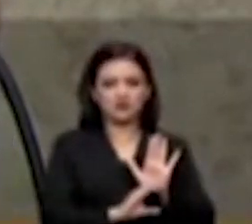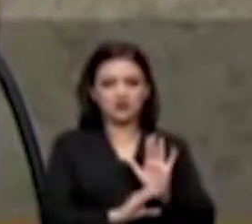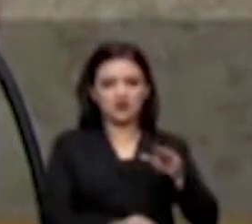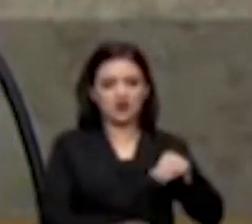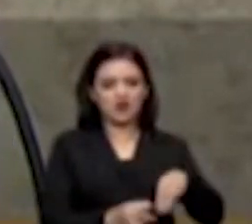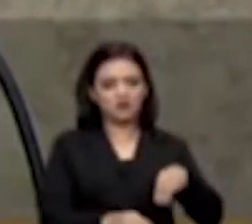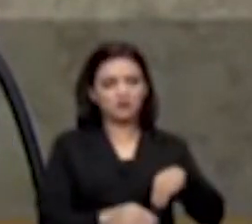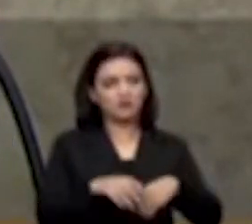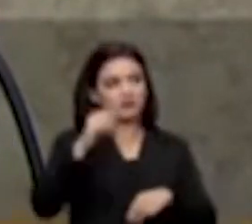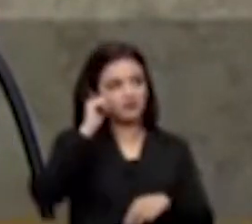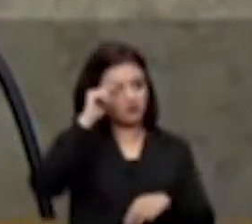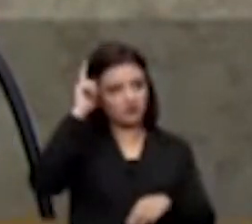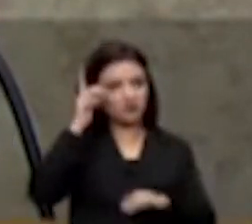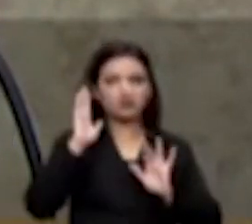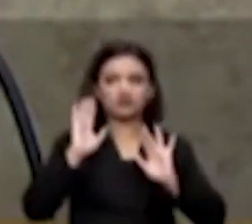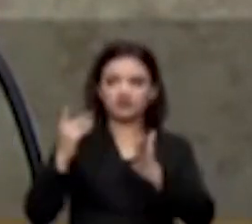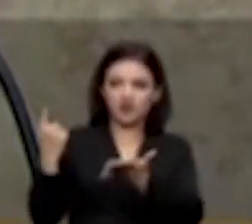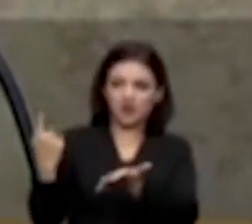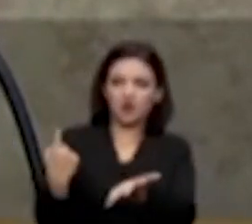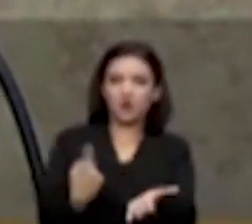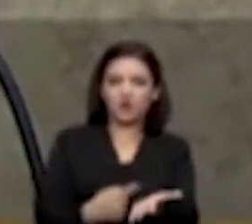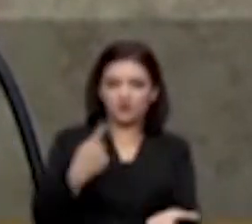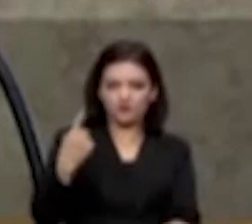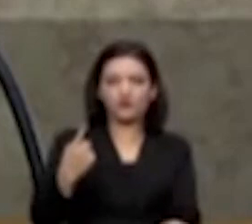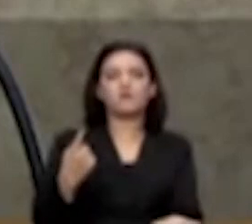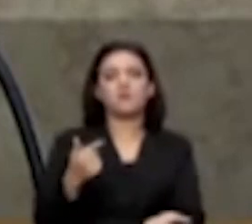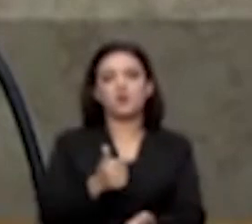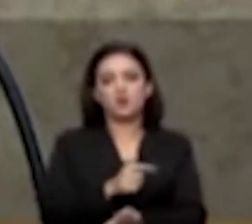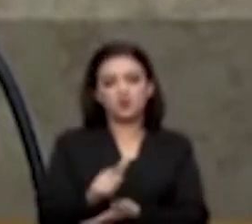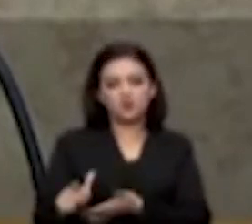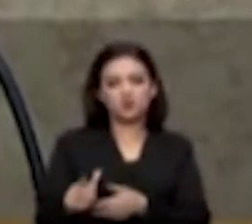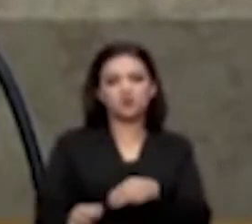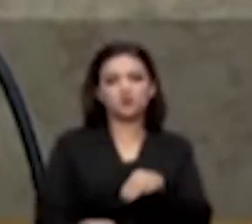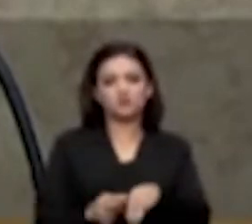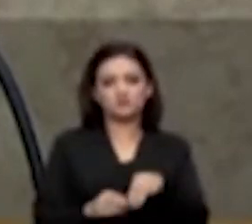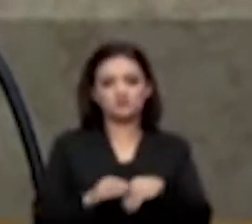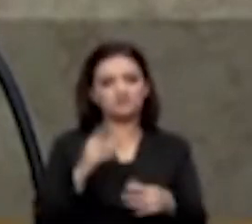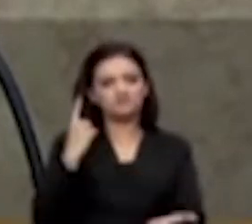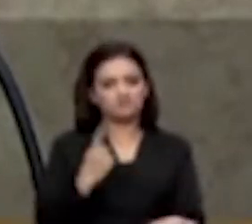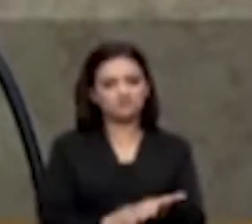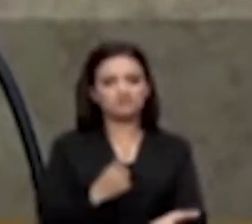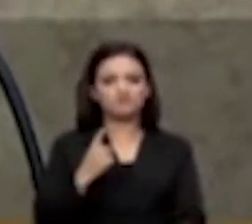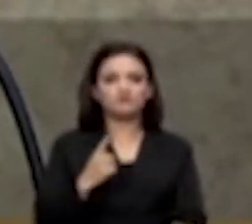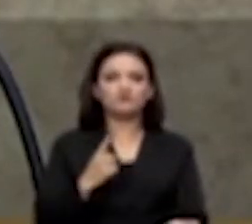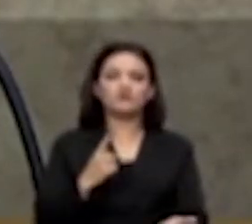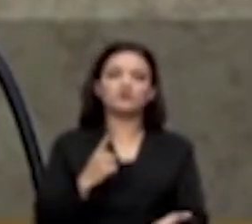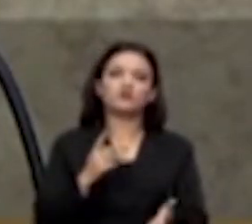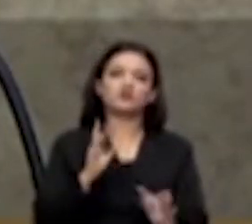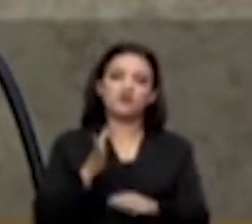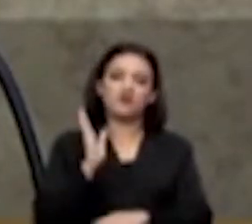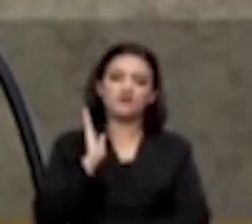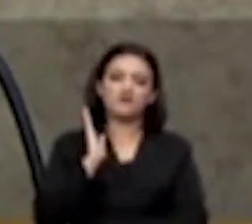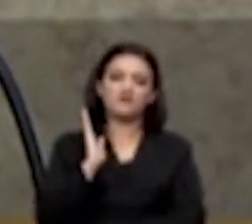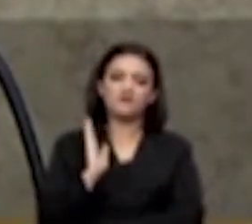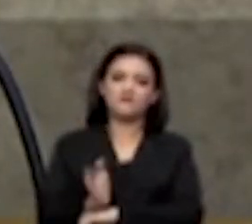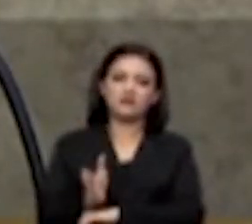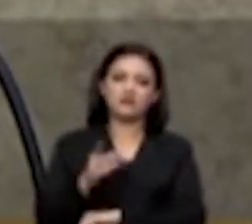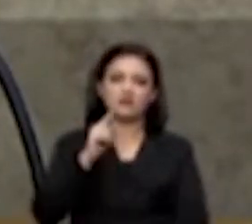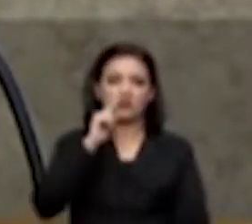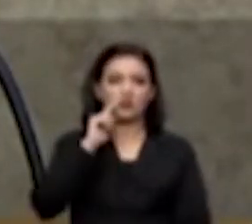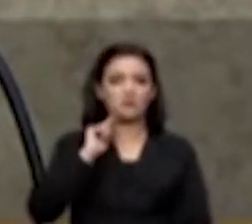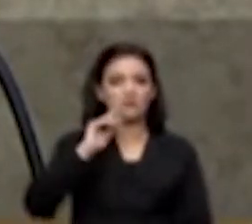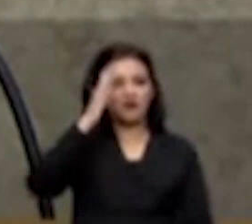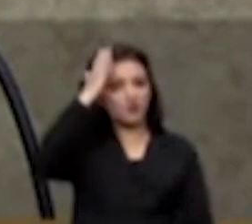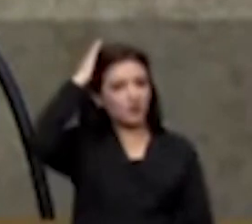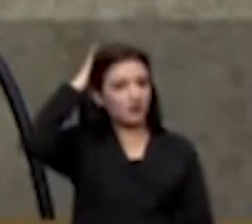o relator implementou no curso um peito vencido oi